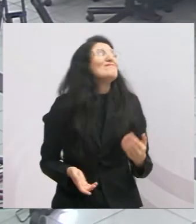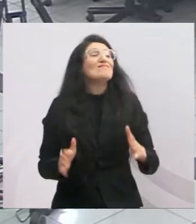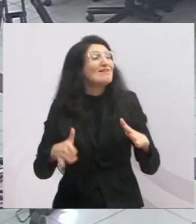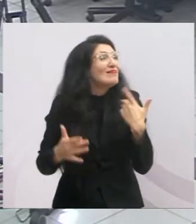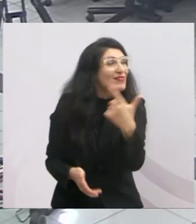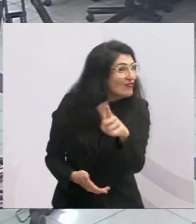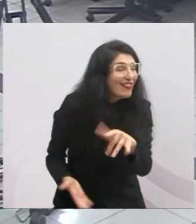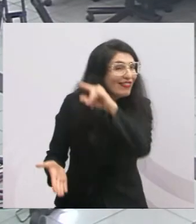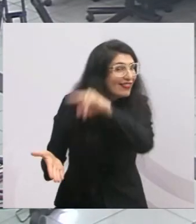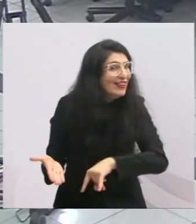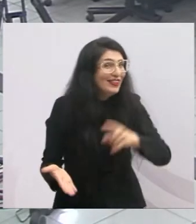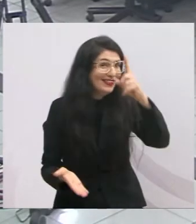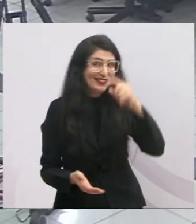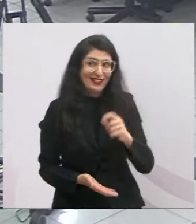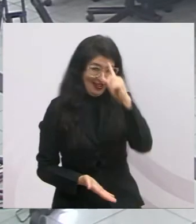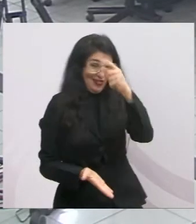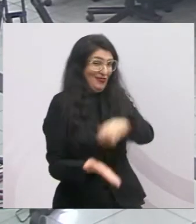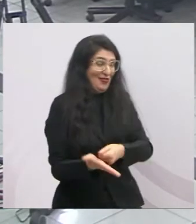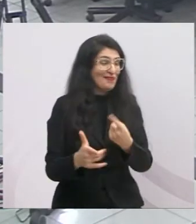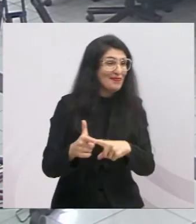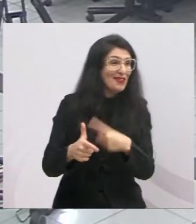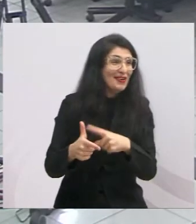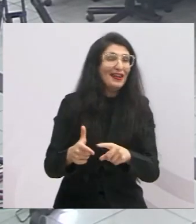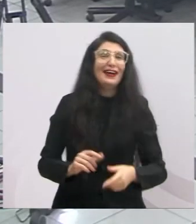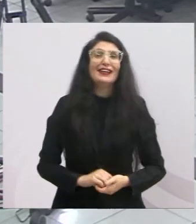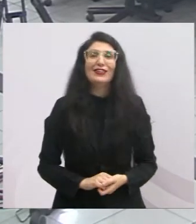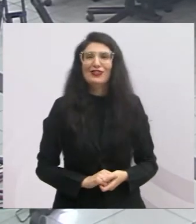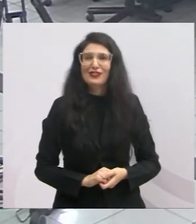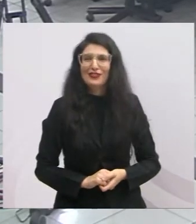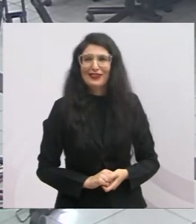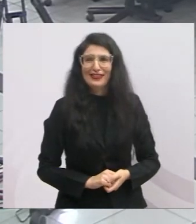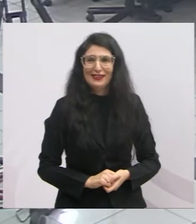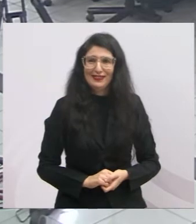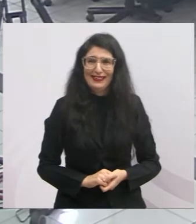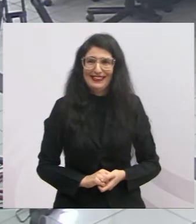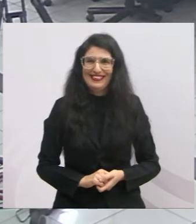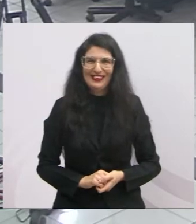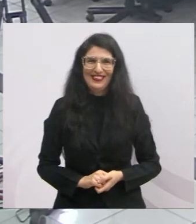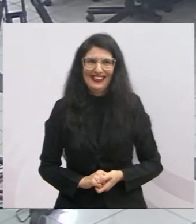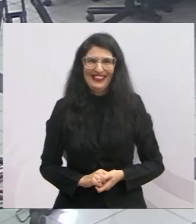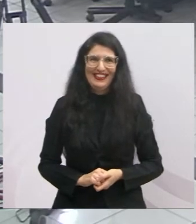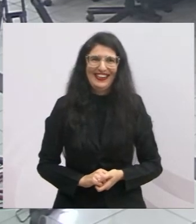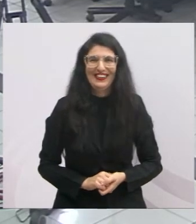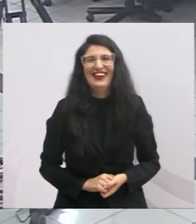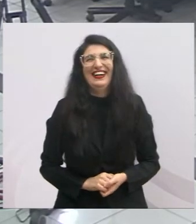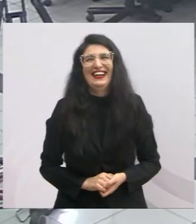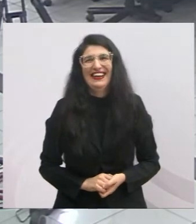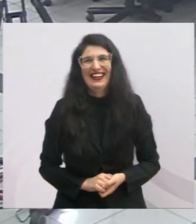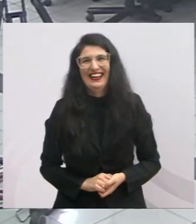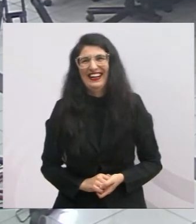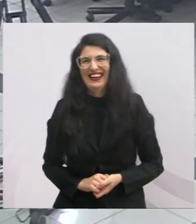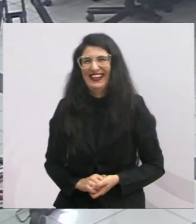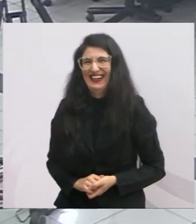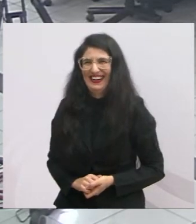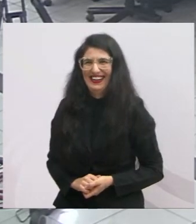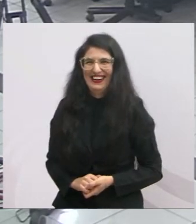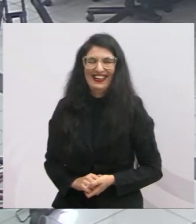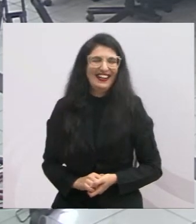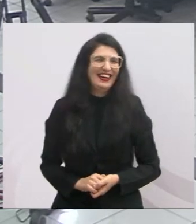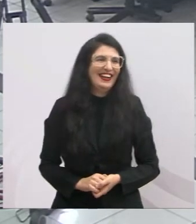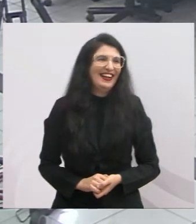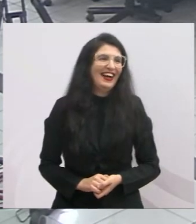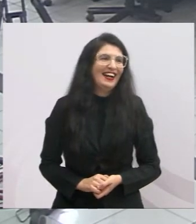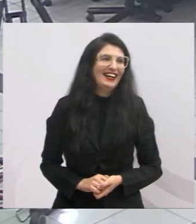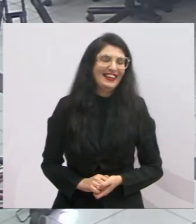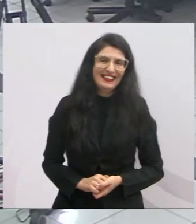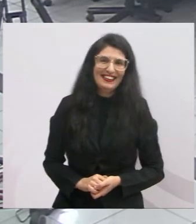em Jacareí. Autoria, vereador Valmir Parque, do Meia Lua. Requerimento número 461. A EDP solicitando a troca de 2